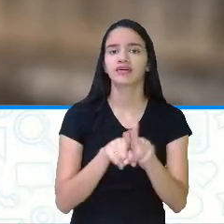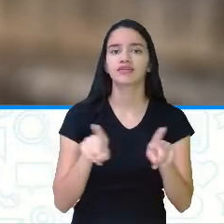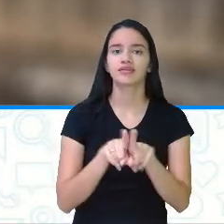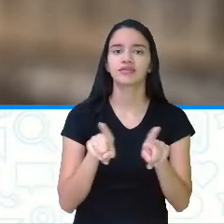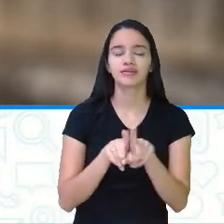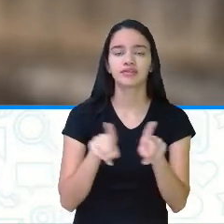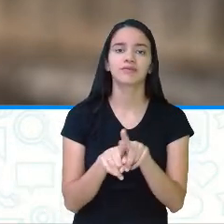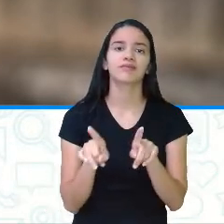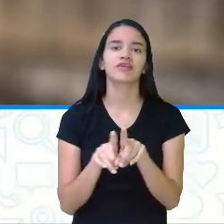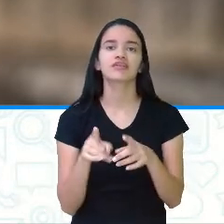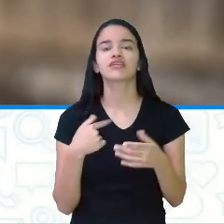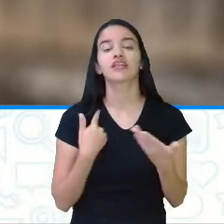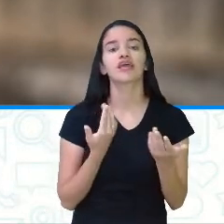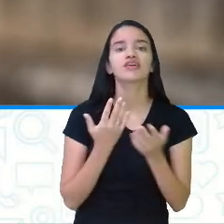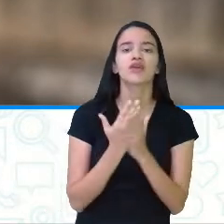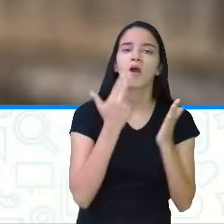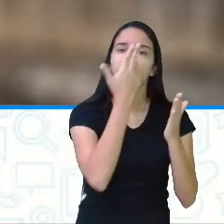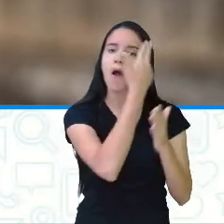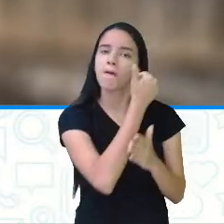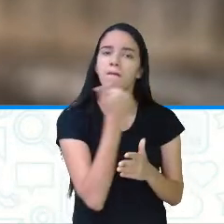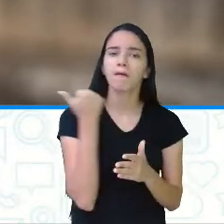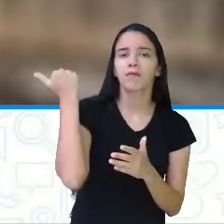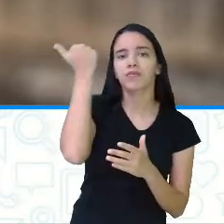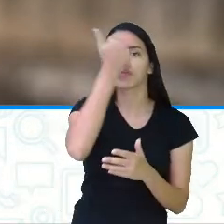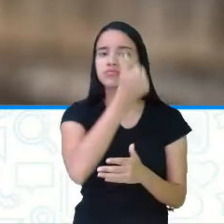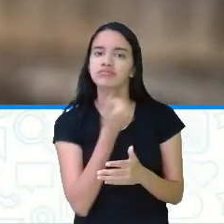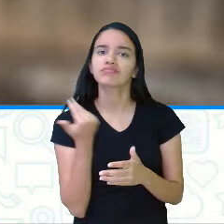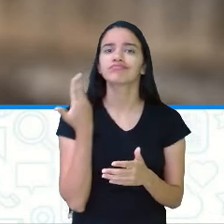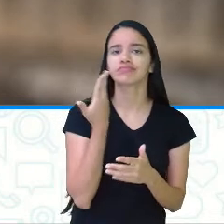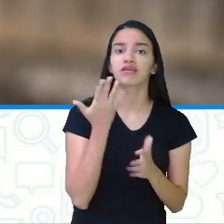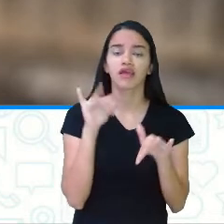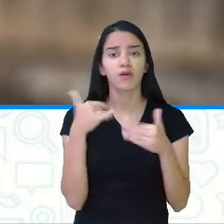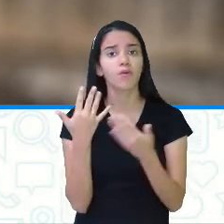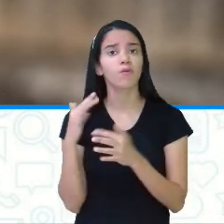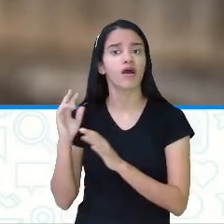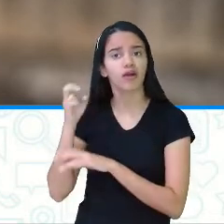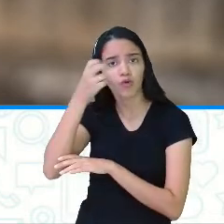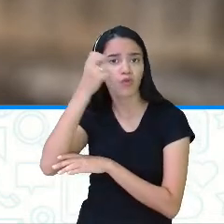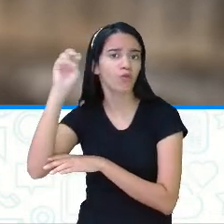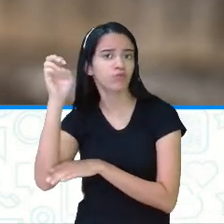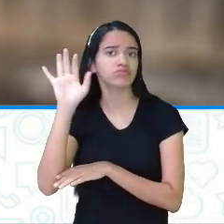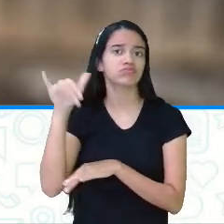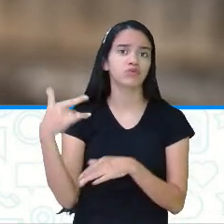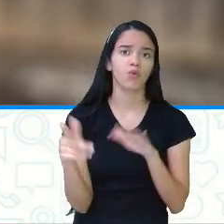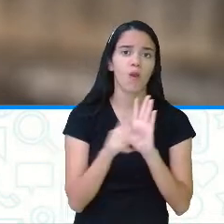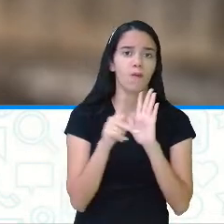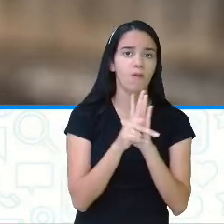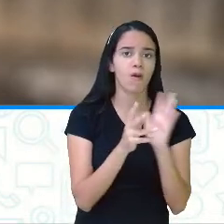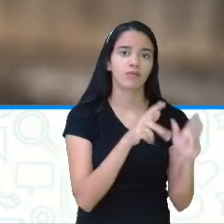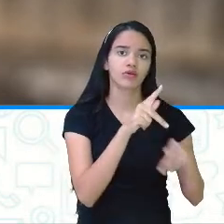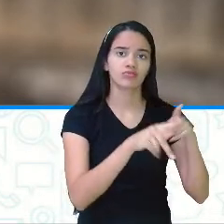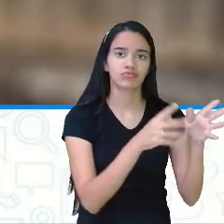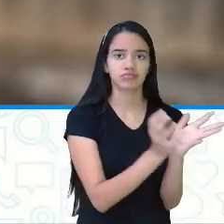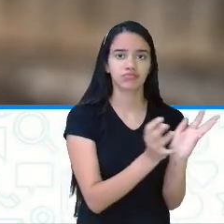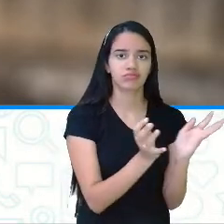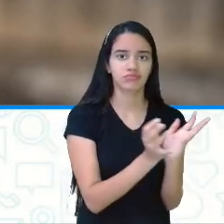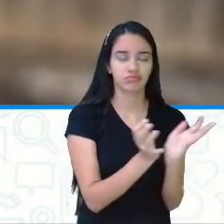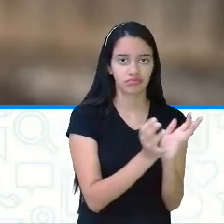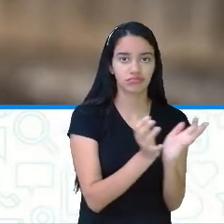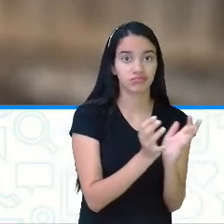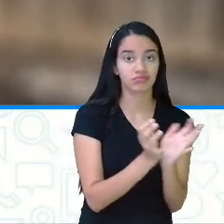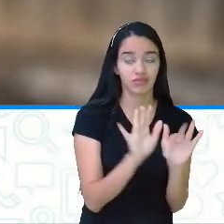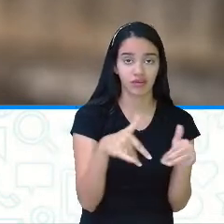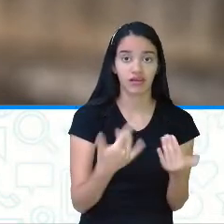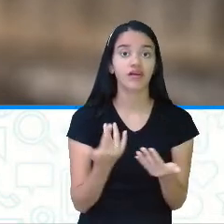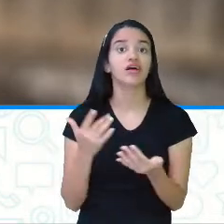tem muitas pinturas no rosto, que é uma tradição, a gente pode dizer assim já, né? Uma tradição, uma